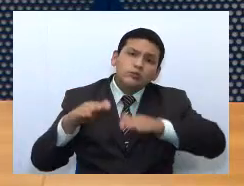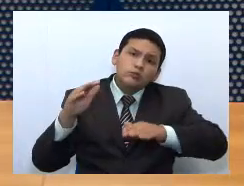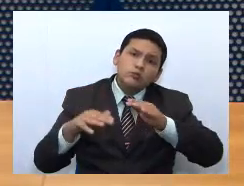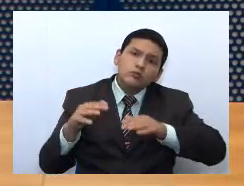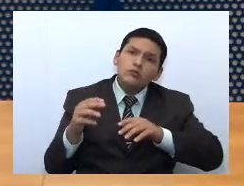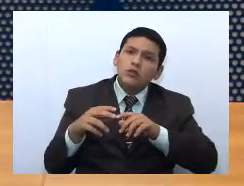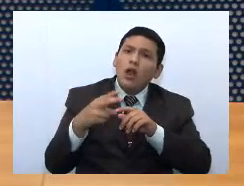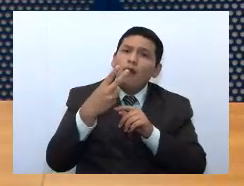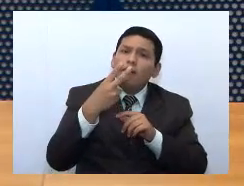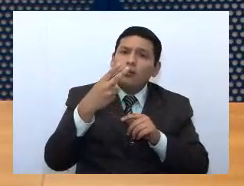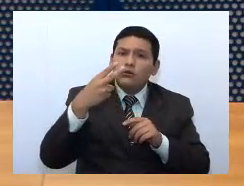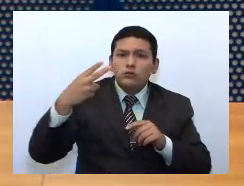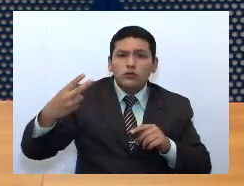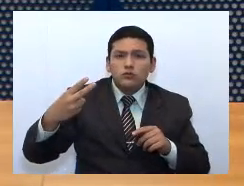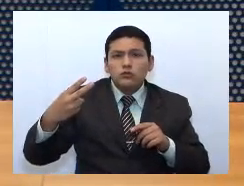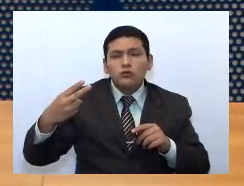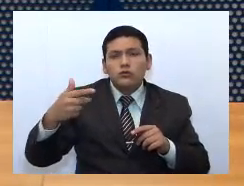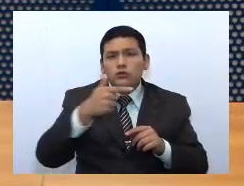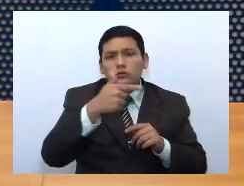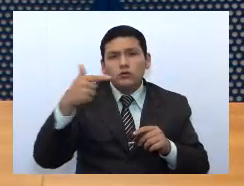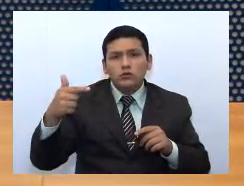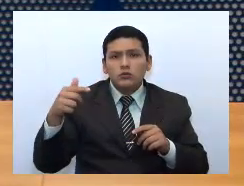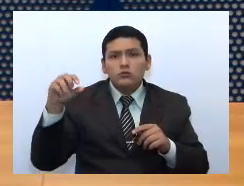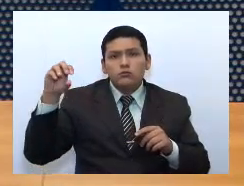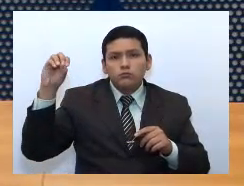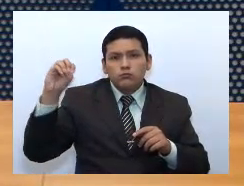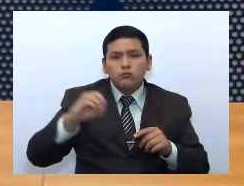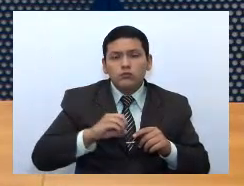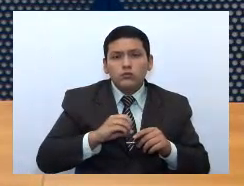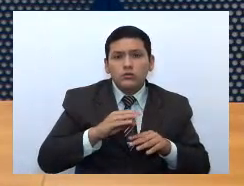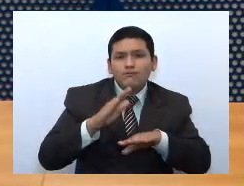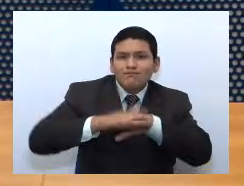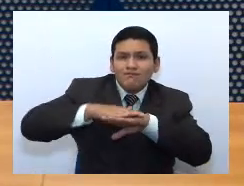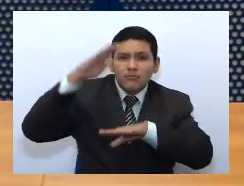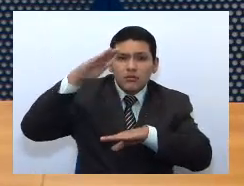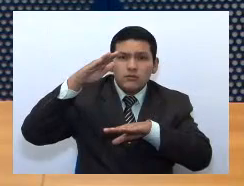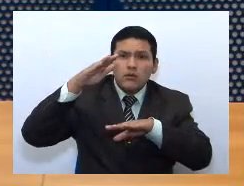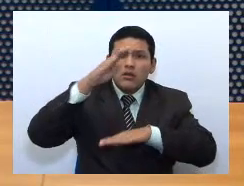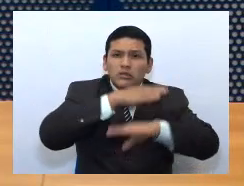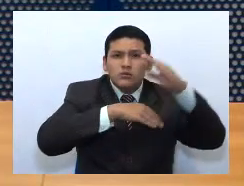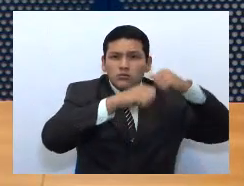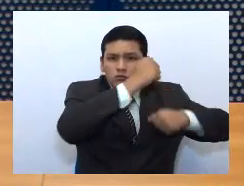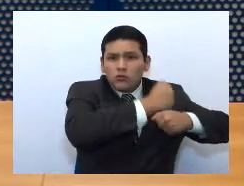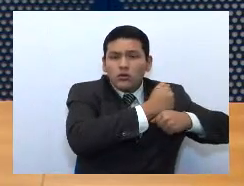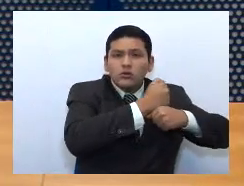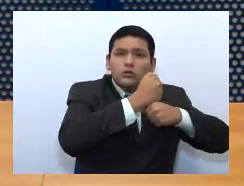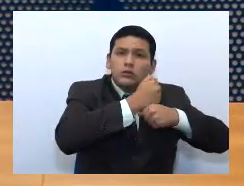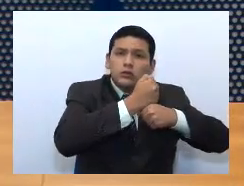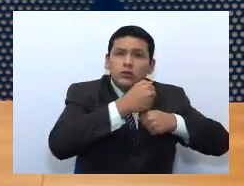22% a mais do orçamento de 2013.